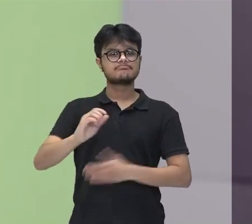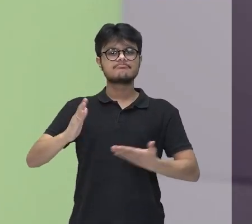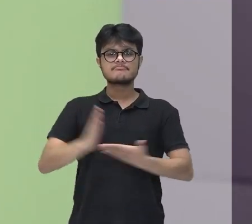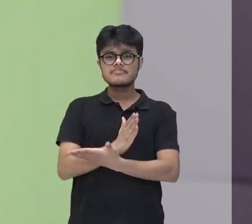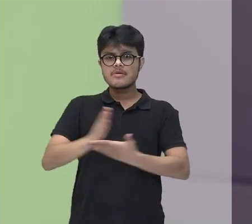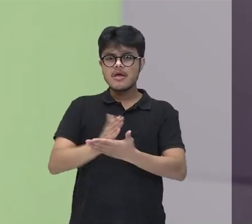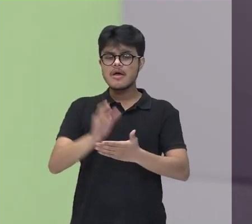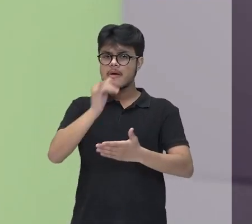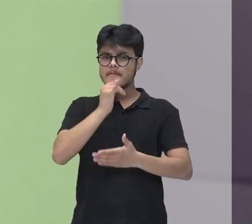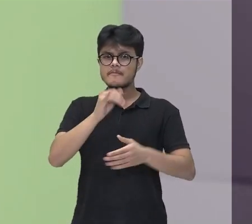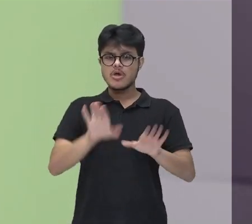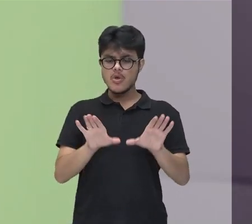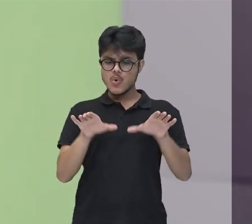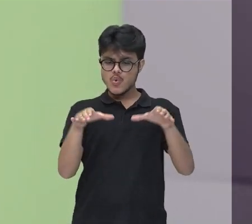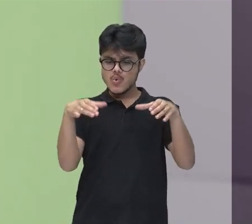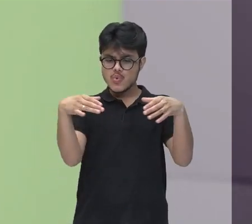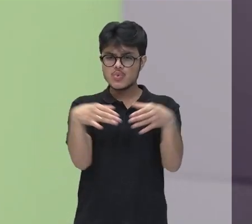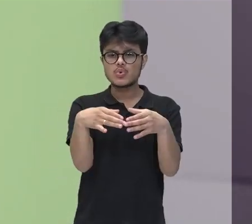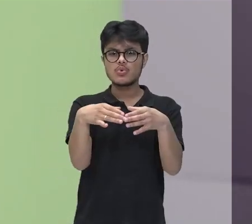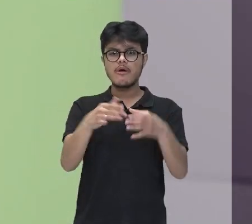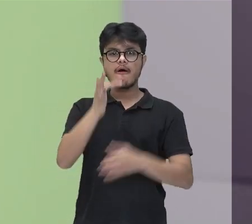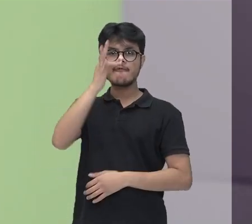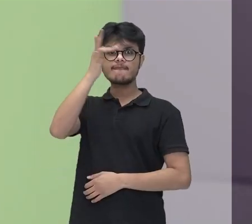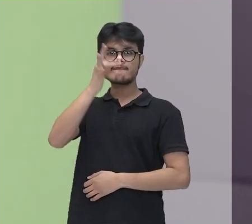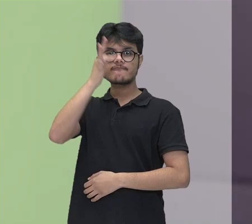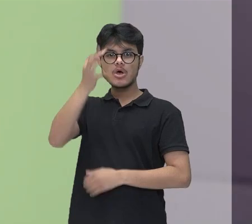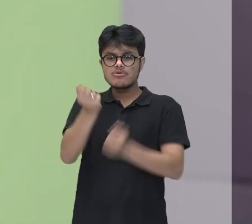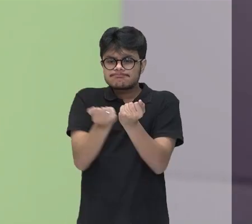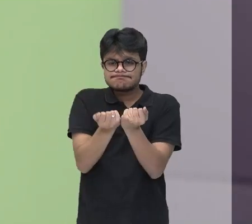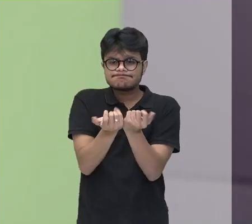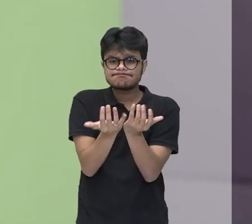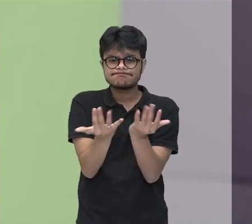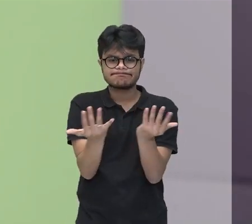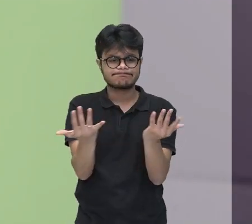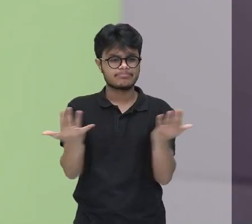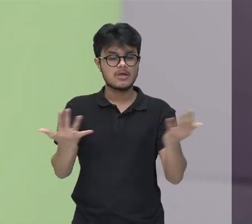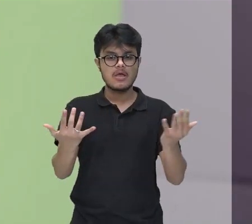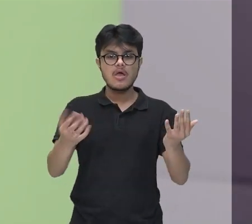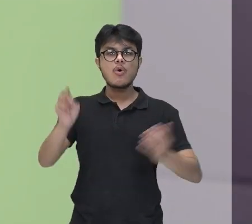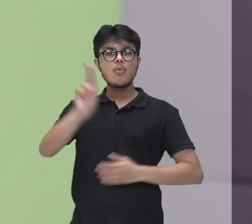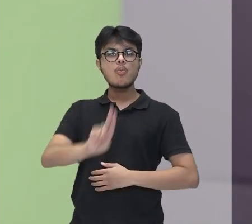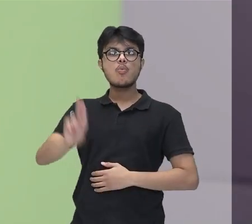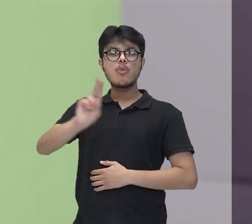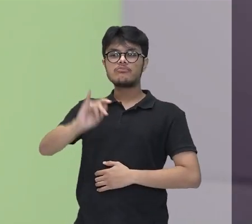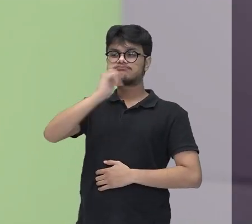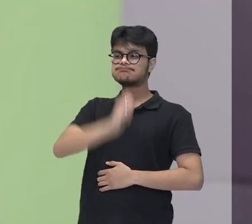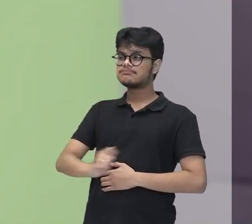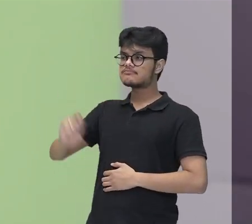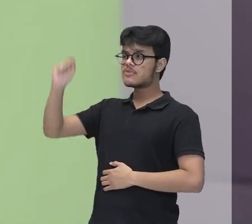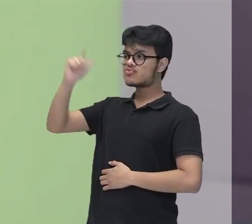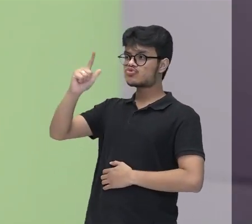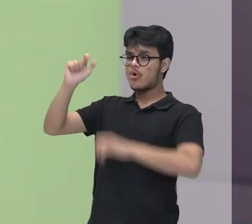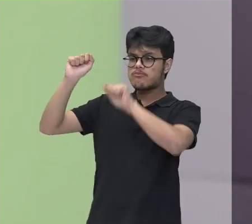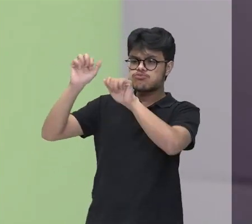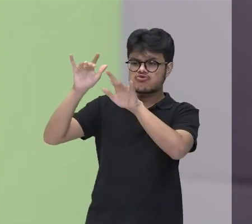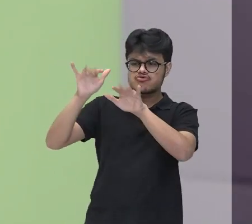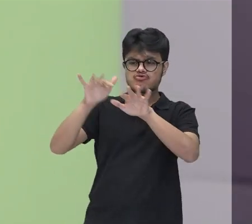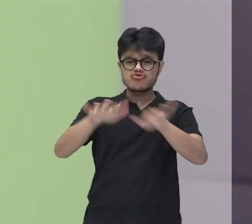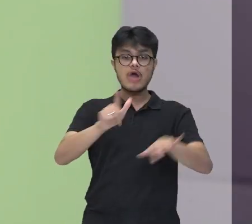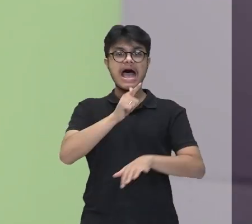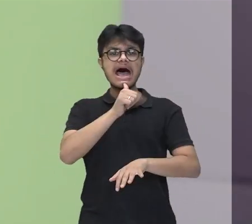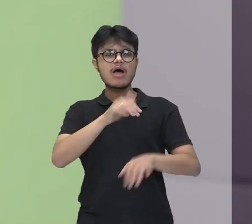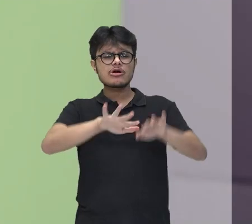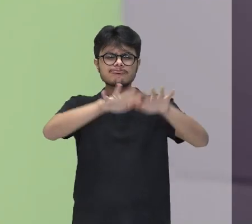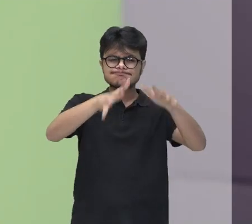uma cadeia trófica. As plantas vão inicialmente utilizar essa energia solar juntamente com água,